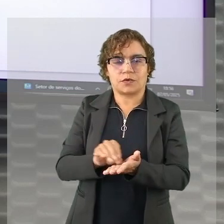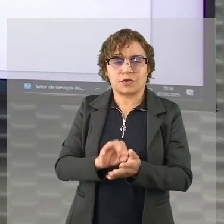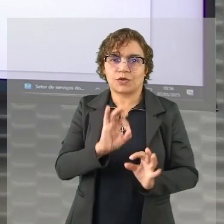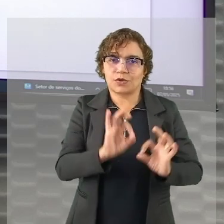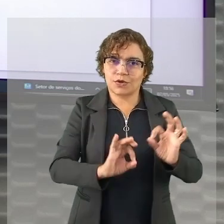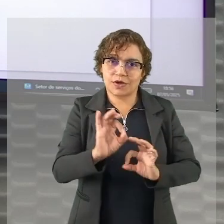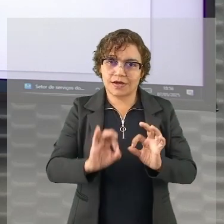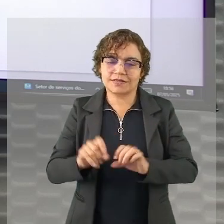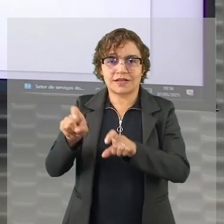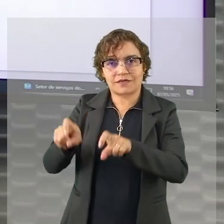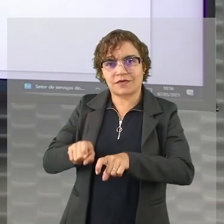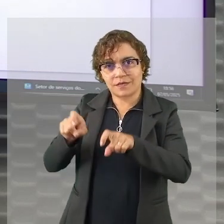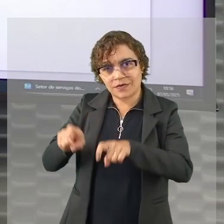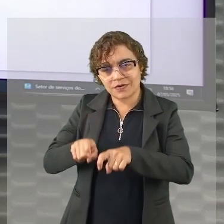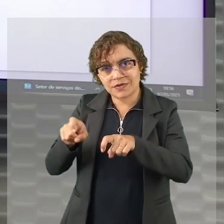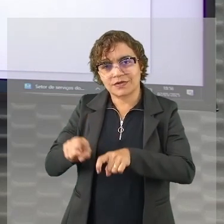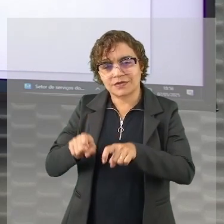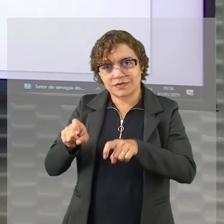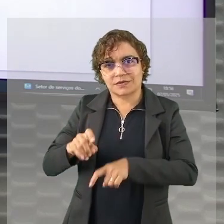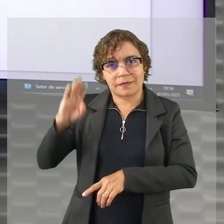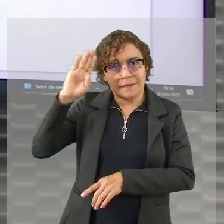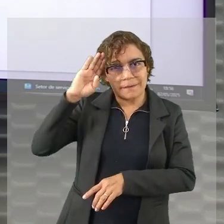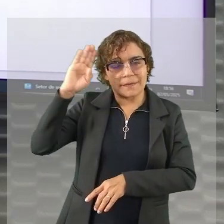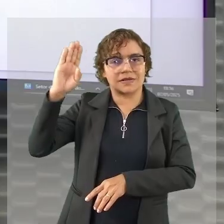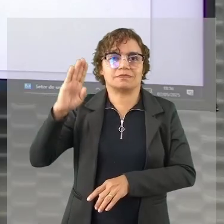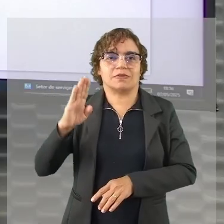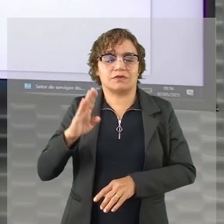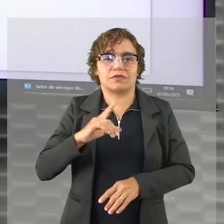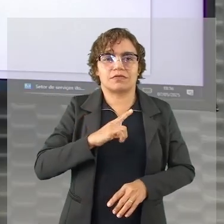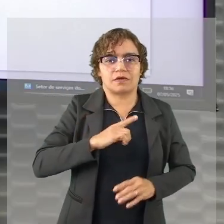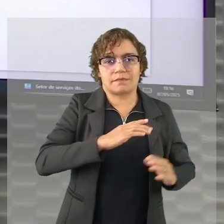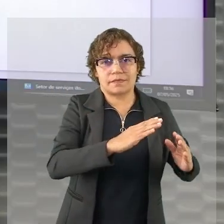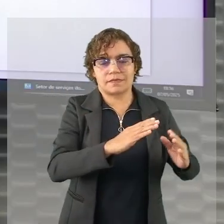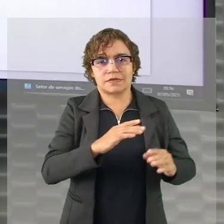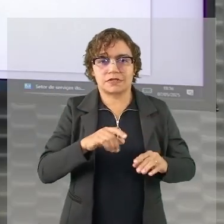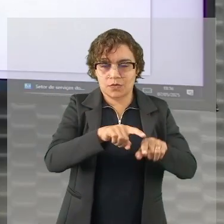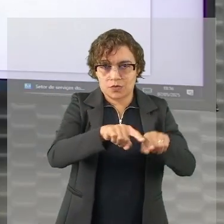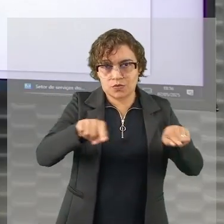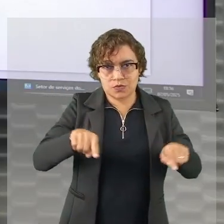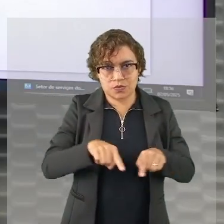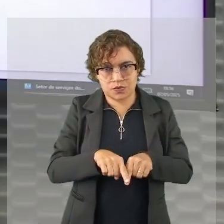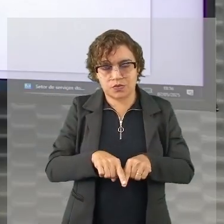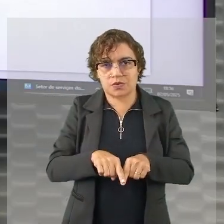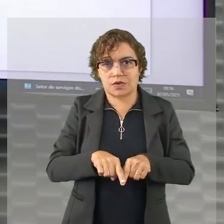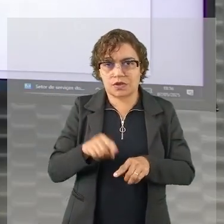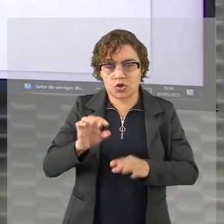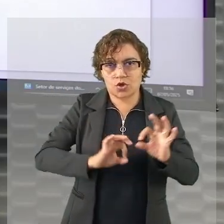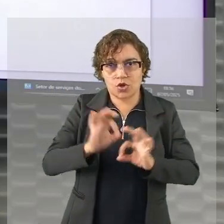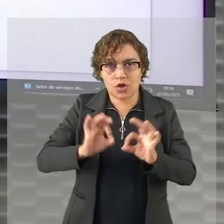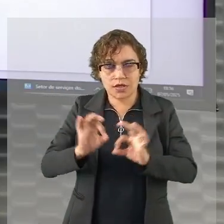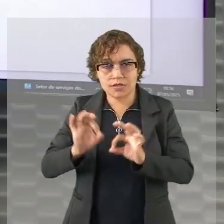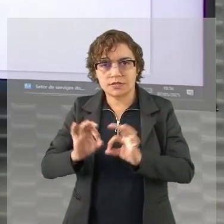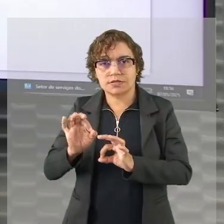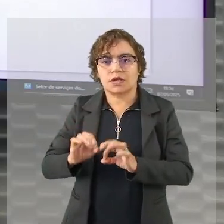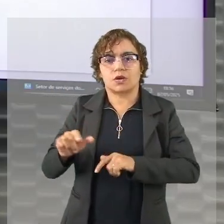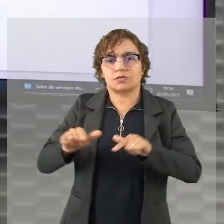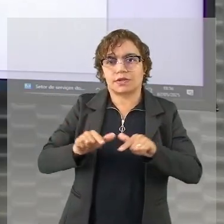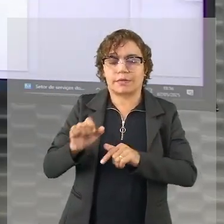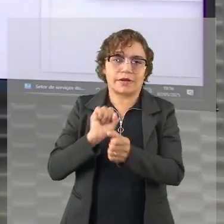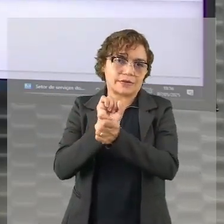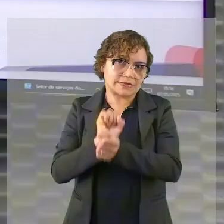produção agrícola pelo predomínio de grandes propriedades monocultoras que vão utilizar o trabalho escravo, gente, tá ok?